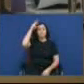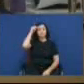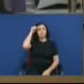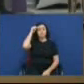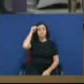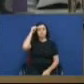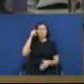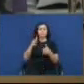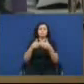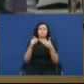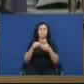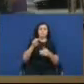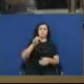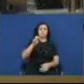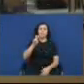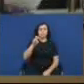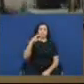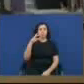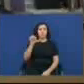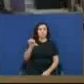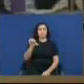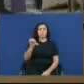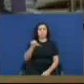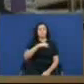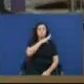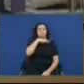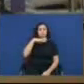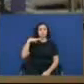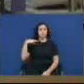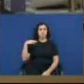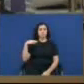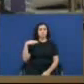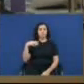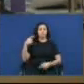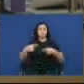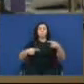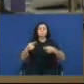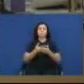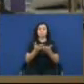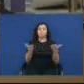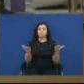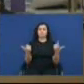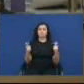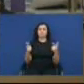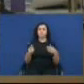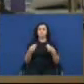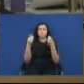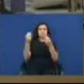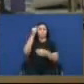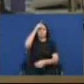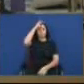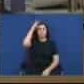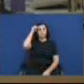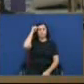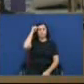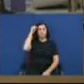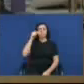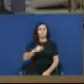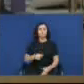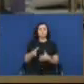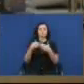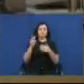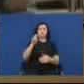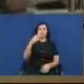Executivo. Requerimento 539, vereador Aloysio Andrade. Em discussão. Não havendo ao Executivo.